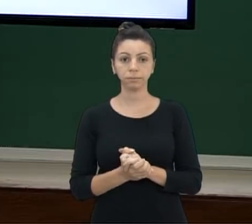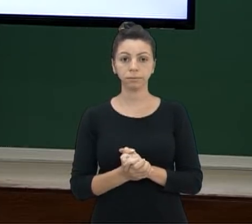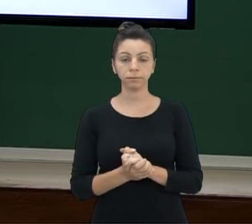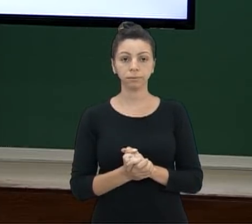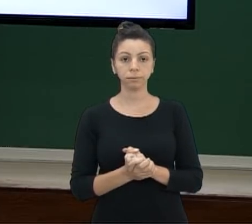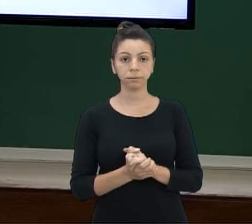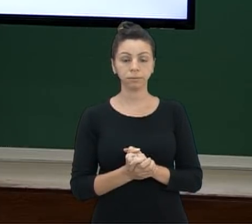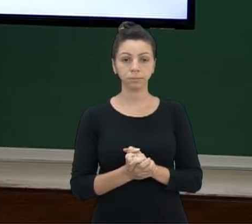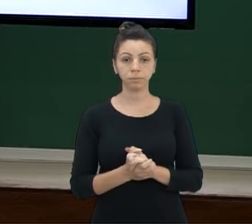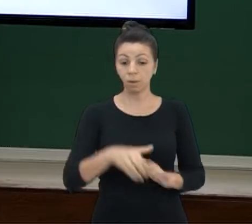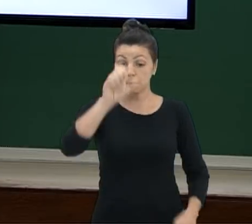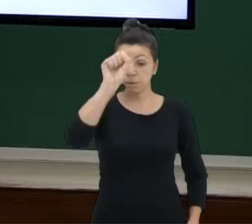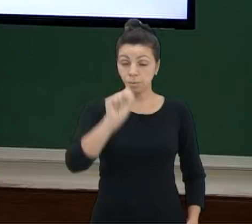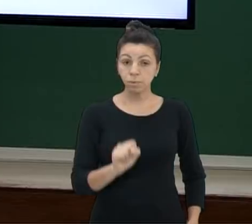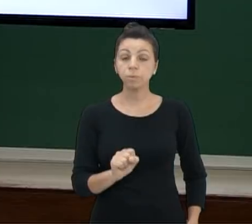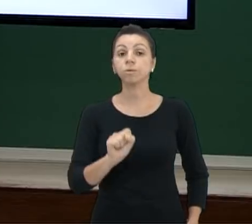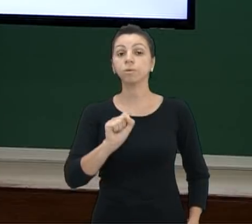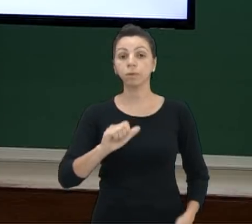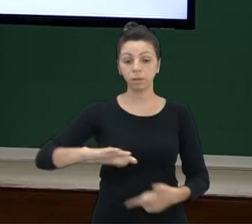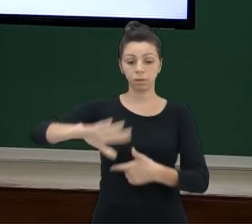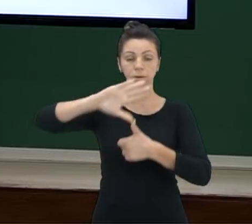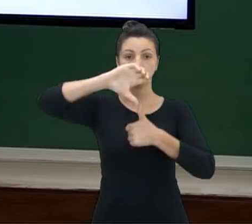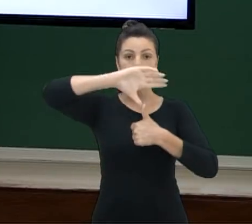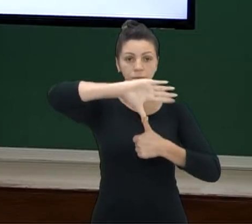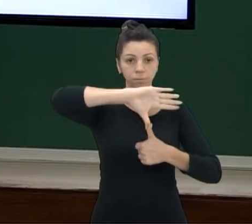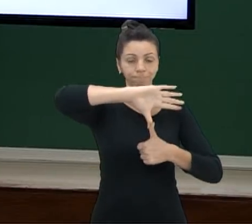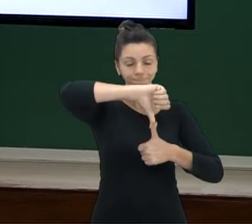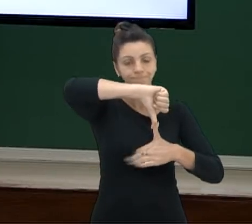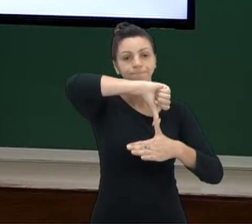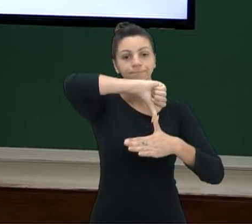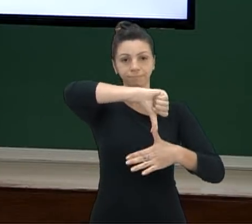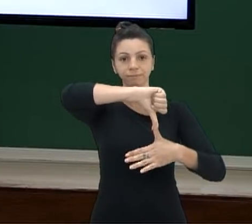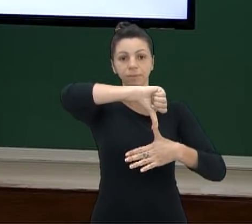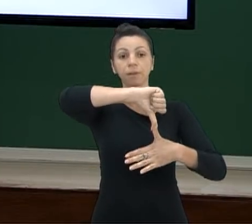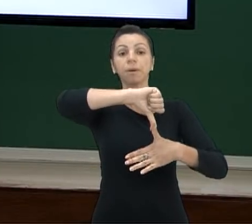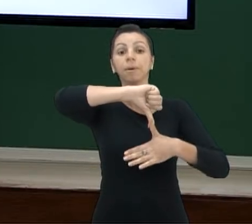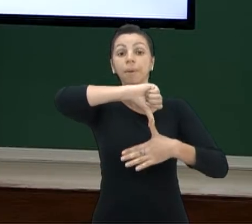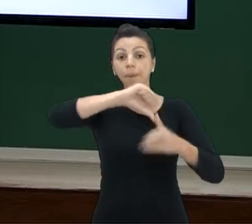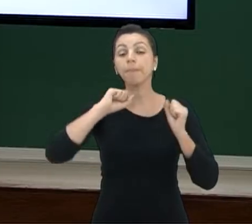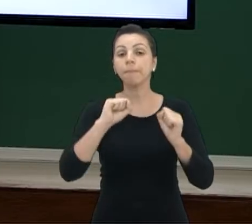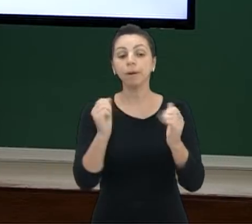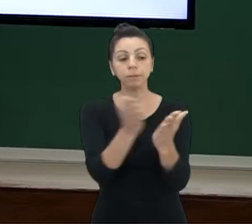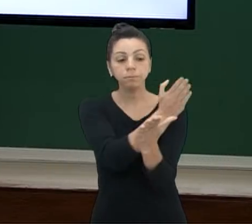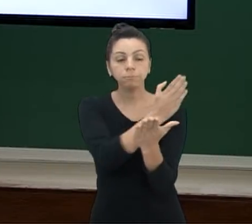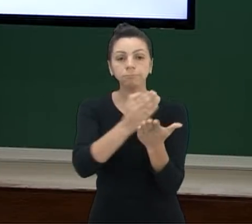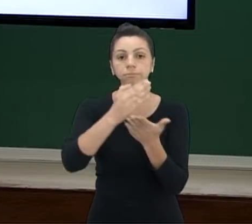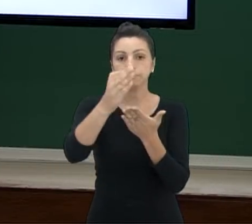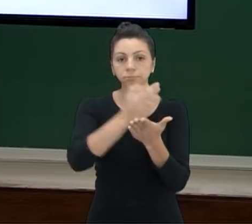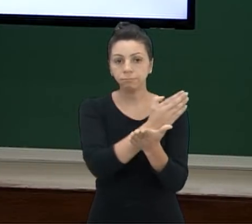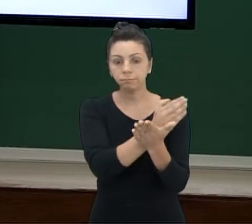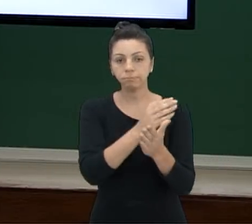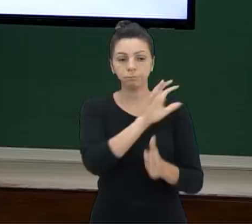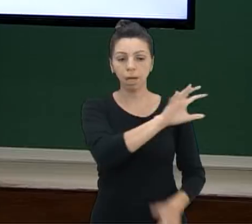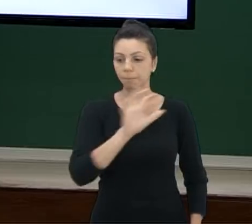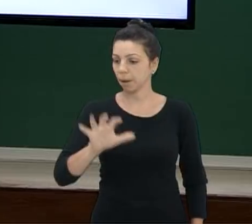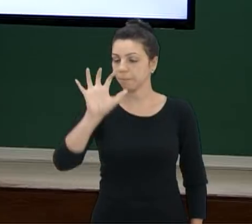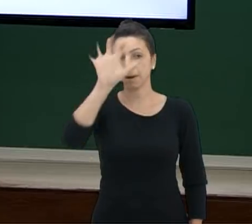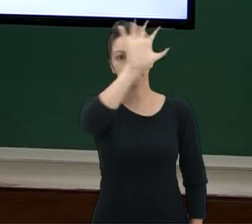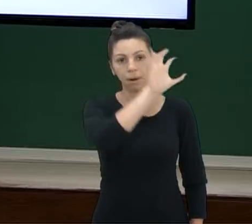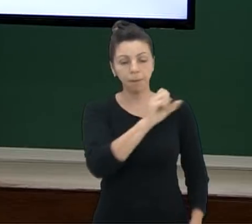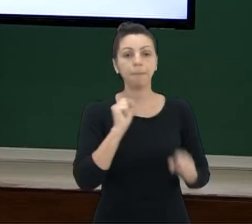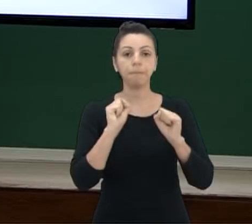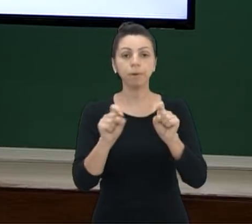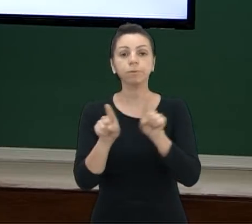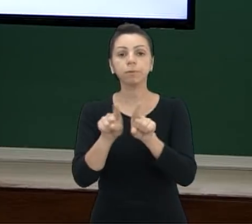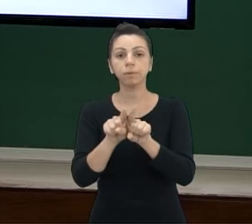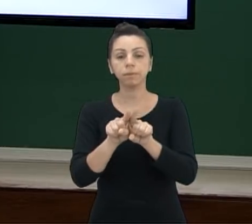sul do continente americano, ou seja, a América do Sul, ela pode ser subdividida em várias regiões. Isso para